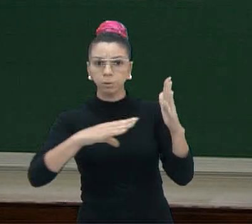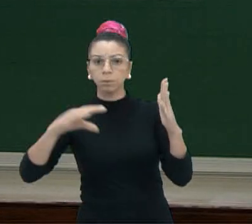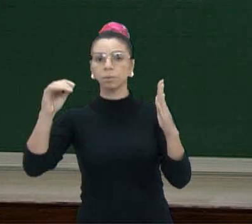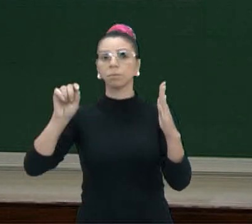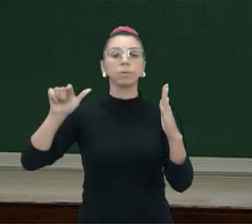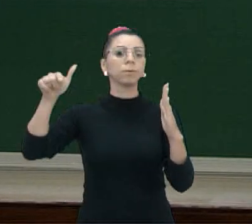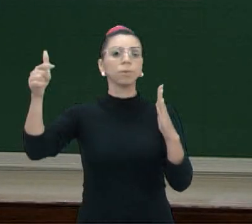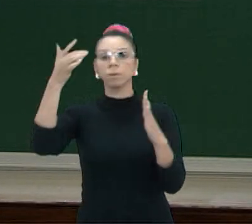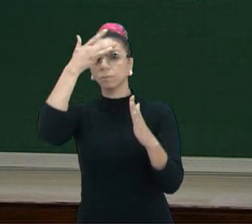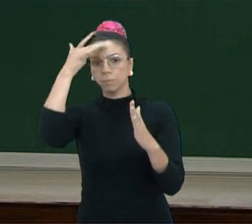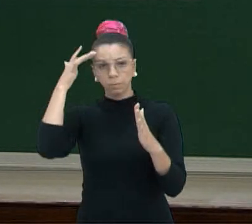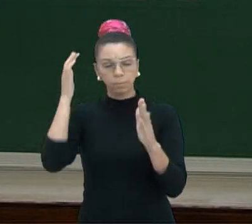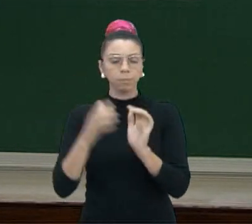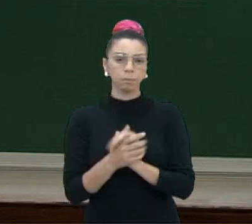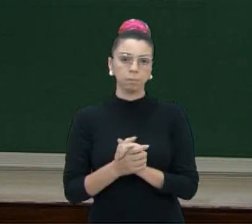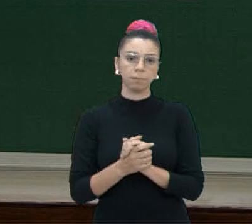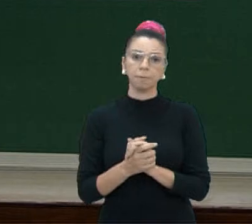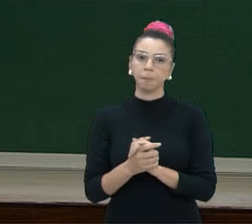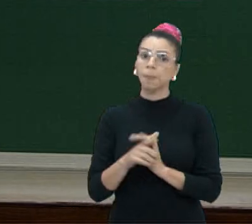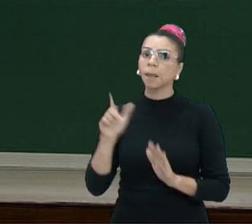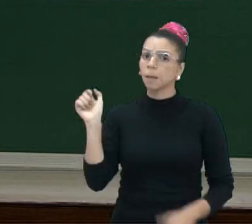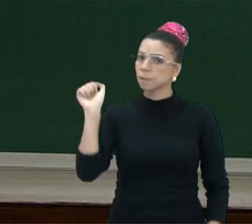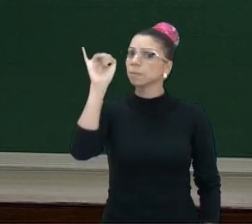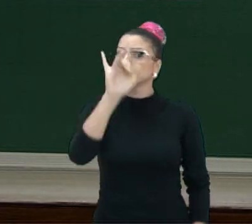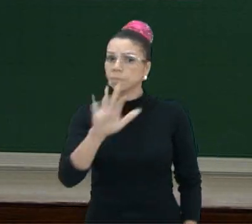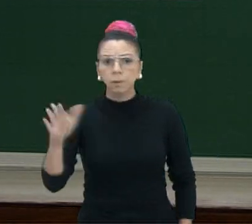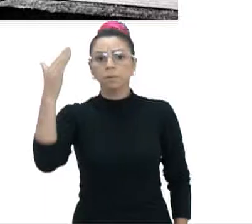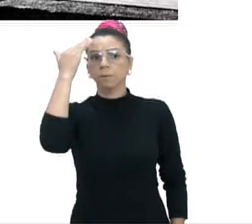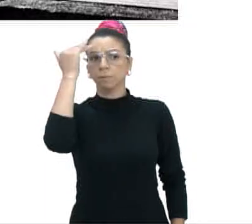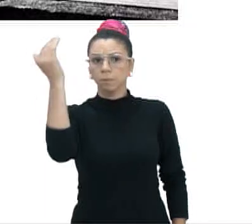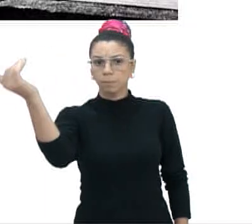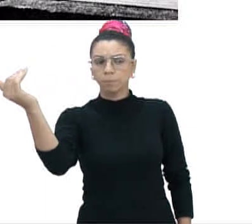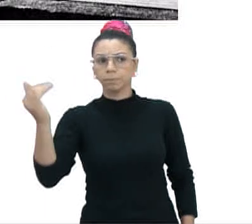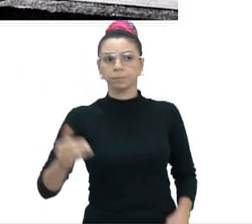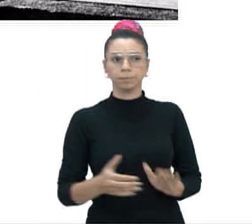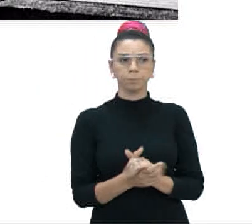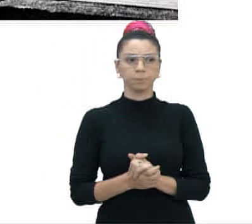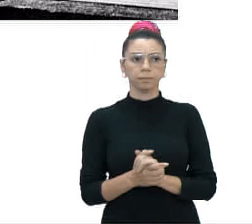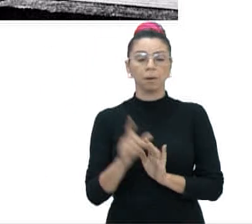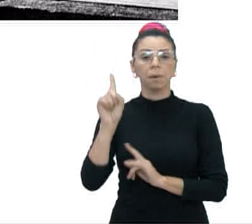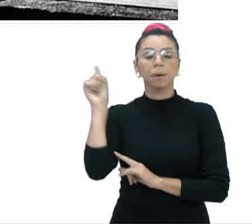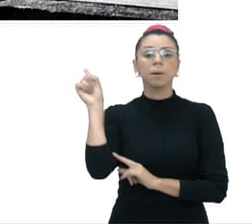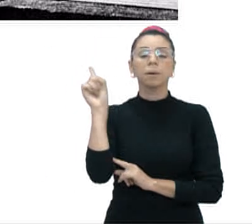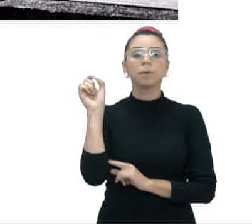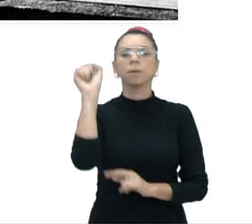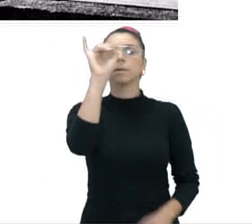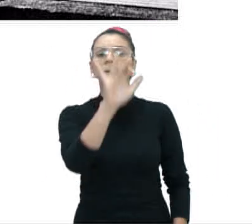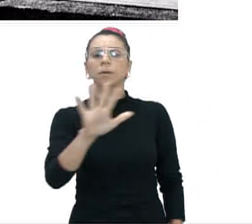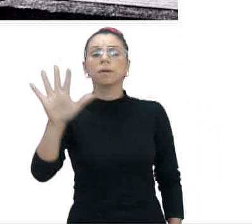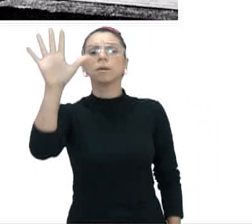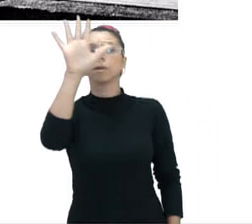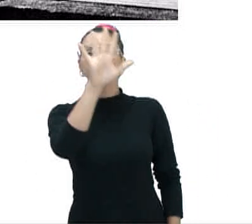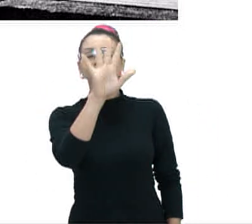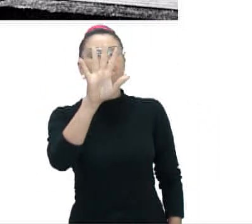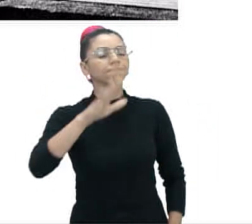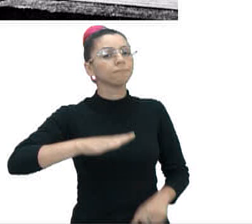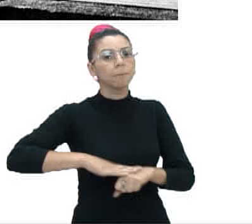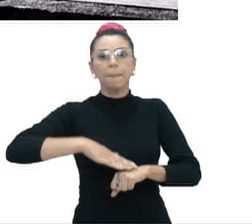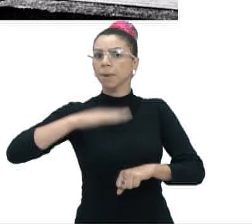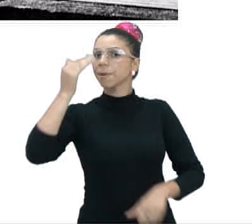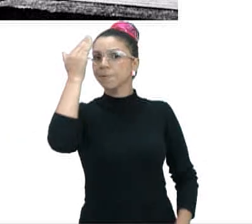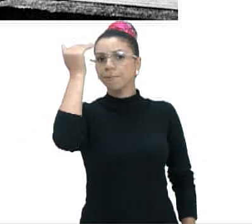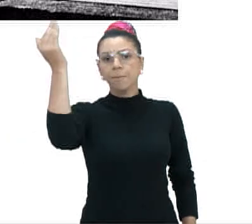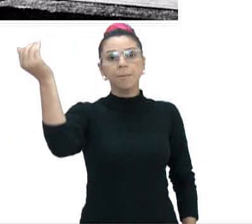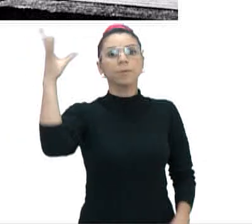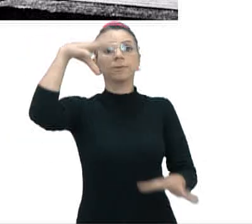por outras pessoas? É uma imagem muito famosa. Olhem só, esta é uma das imagens mais icônicas do